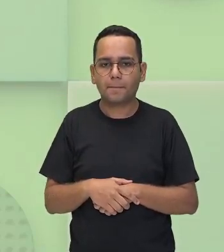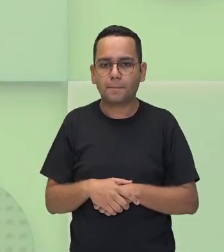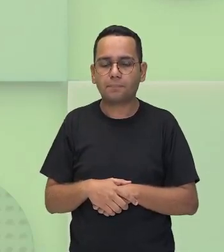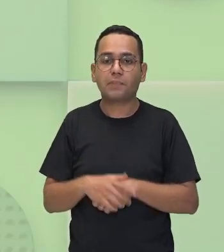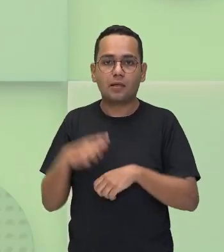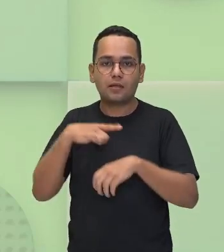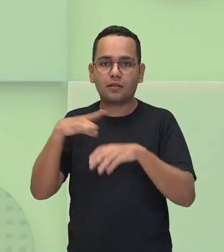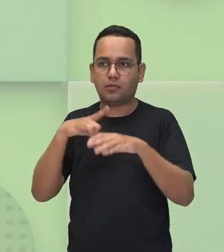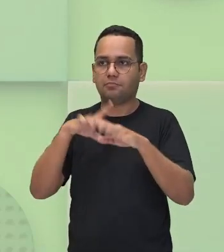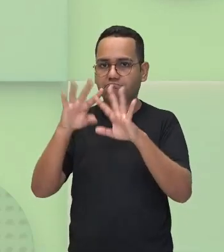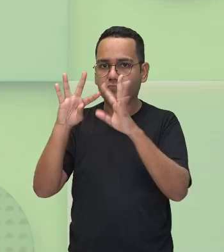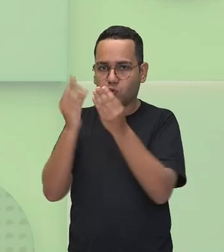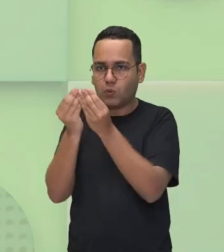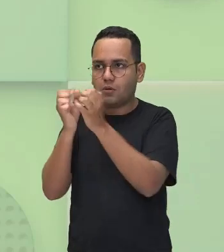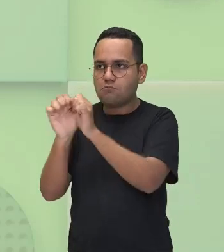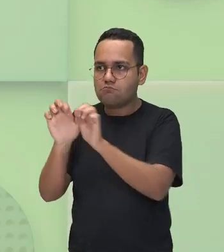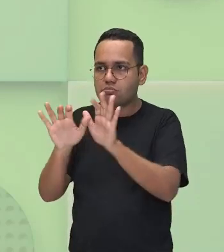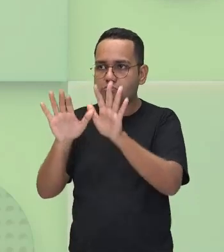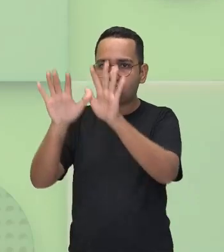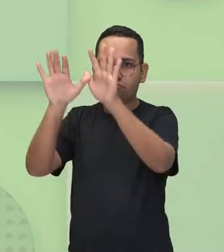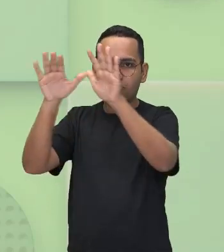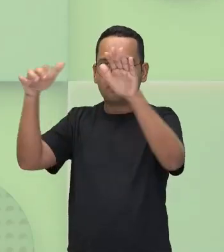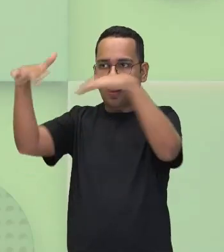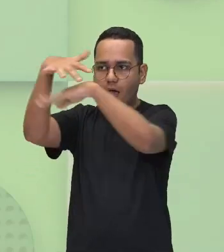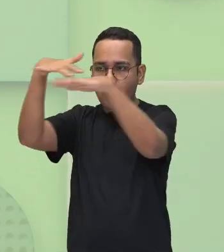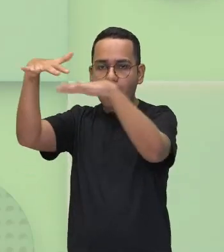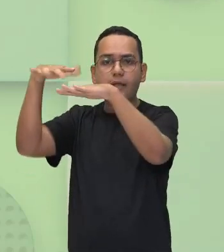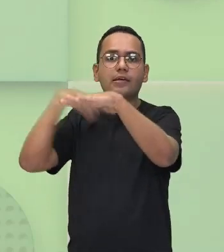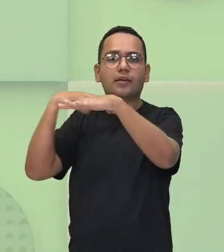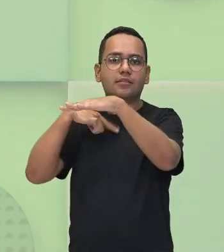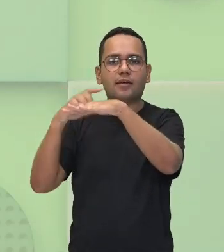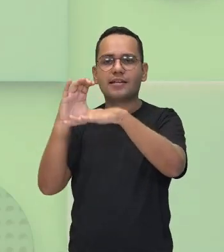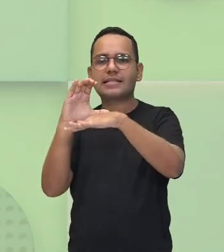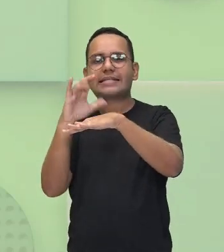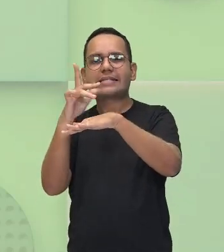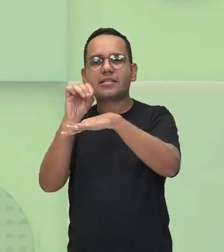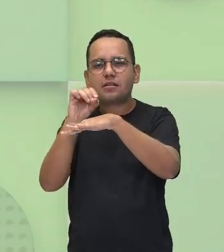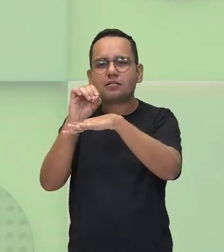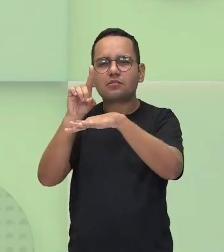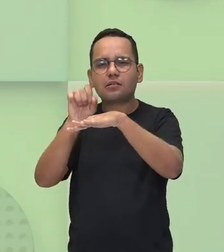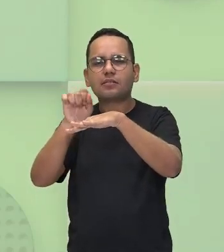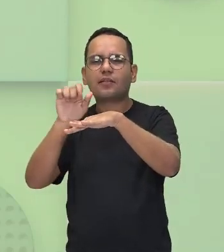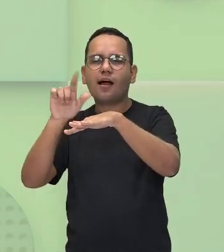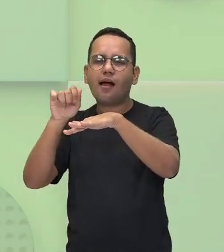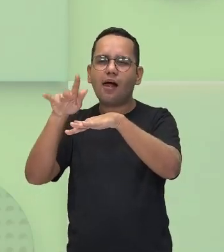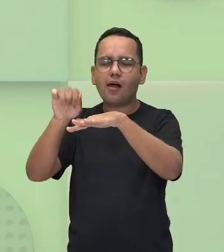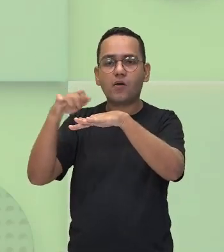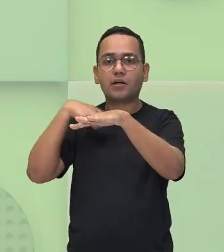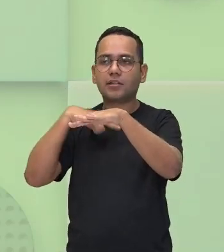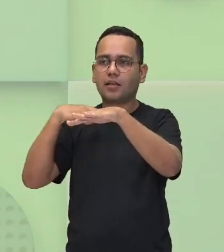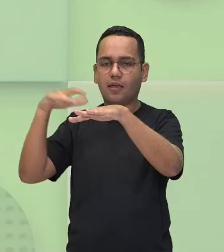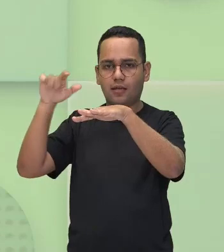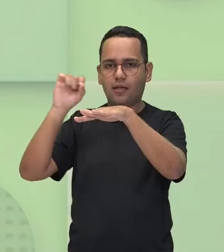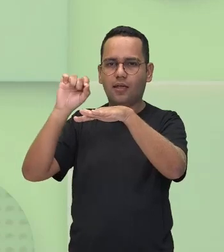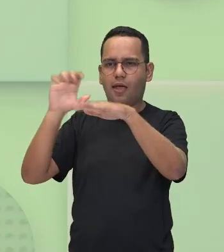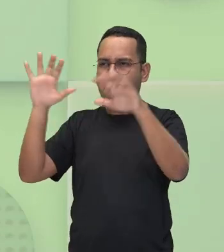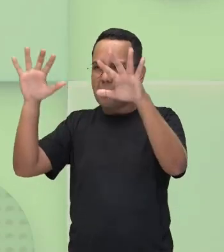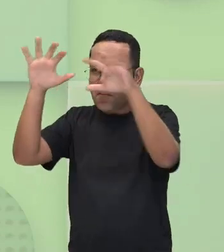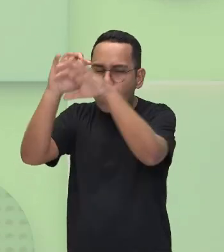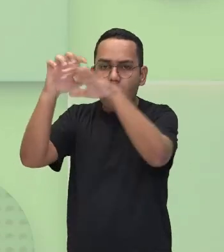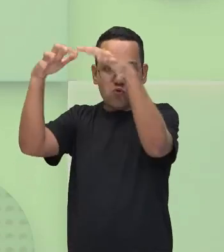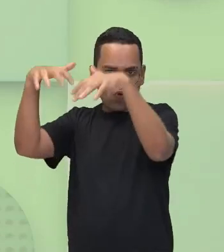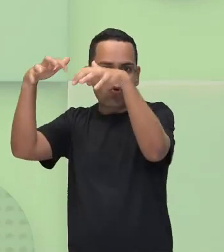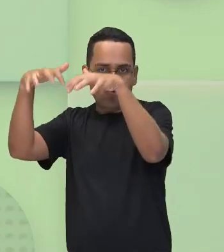no momento que tem o ciclo da água, né, a precipitação dessa água lá, vai